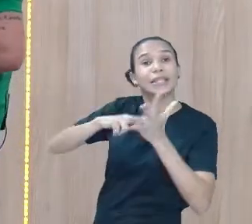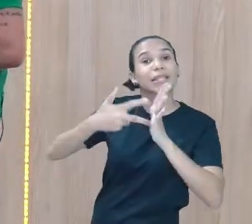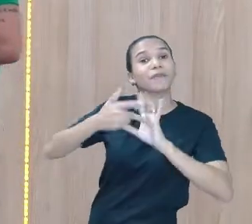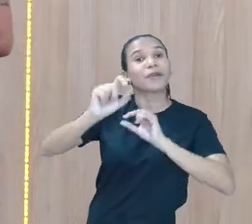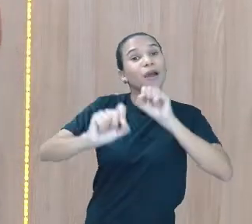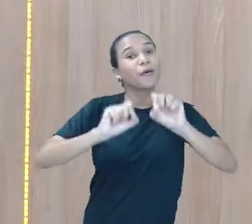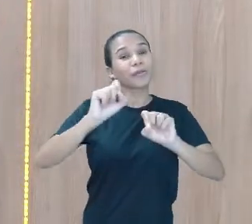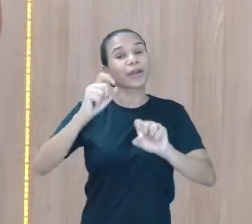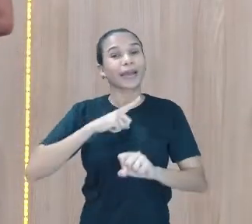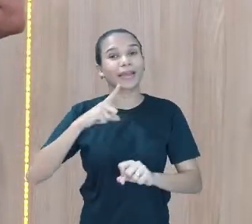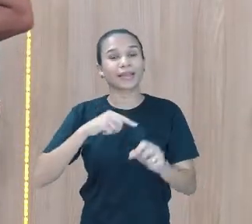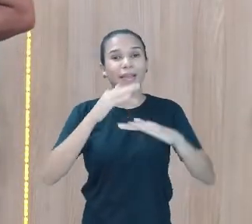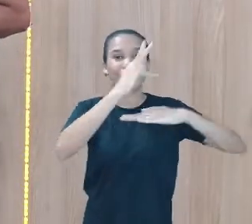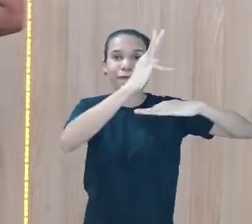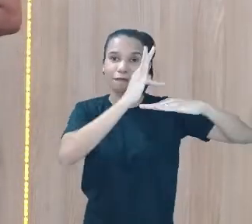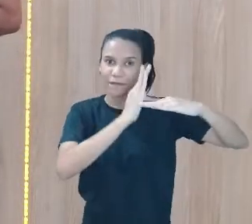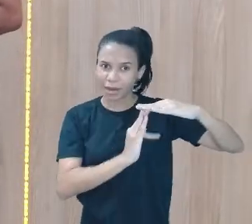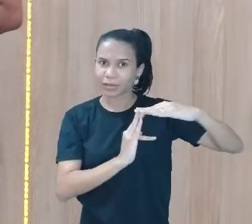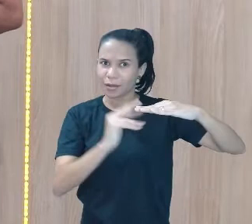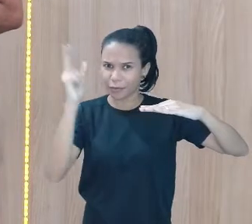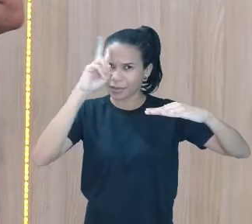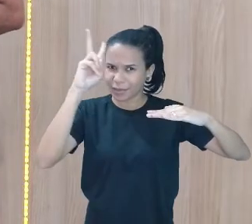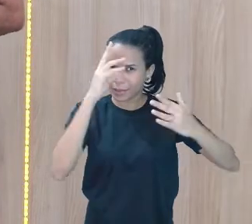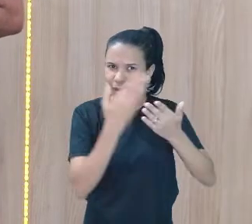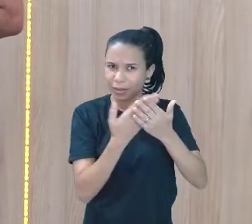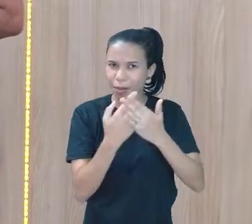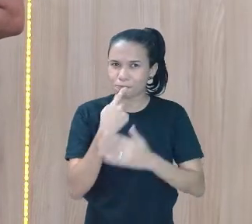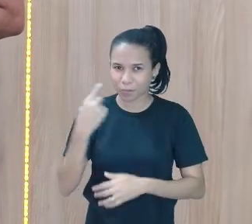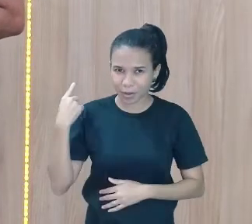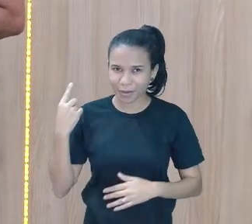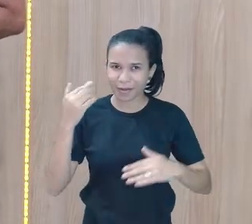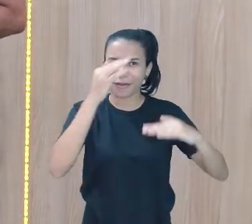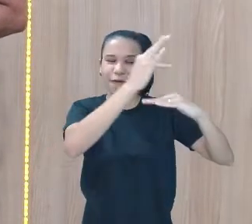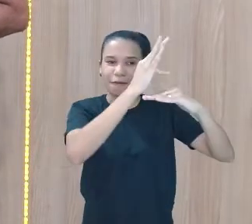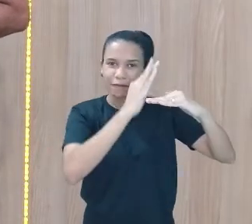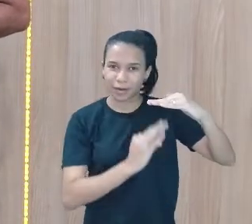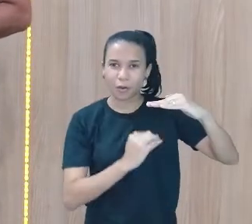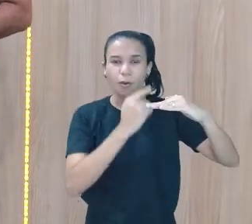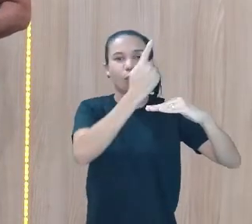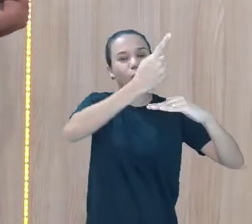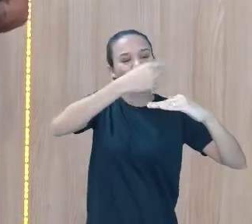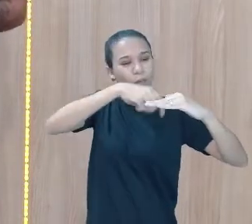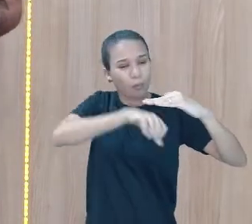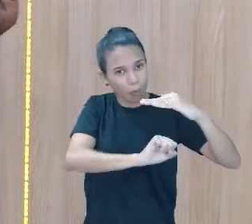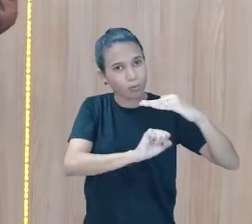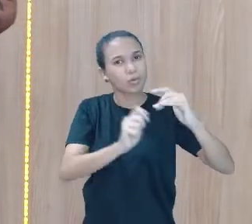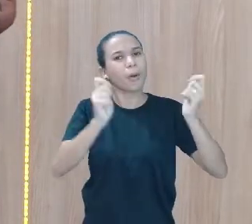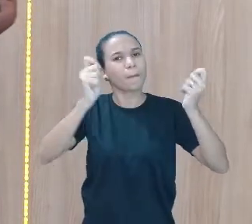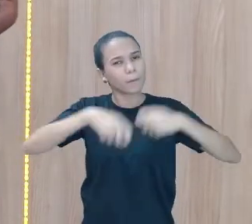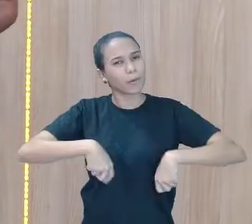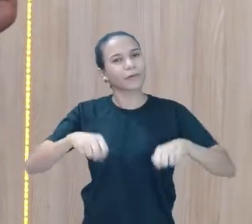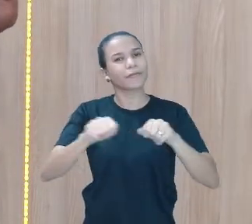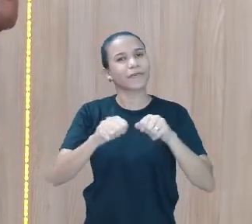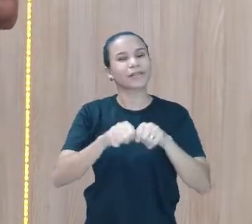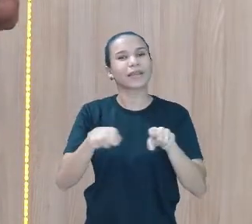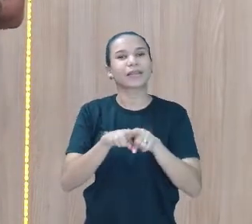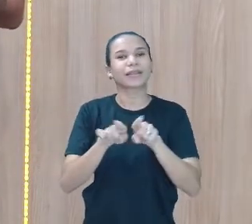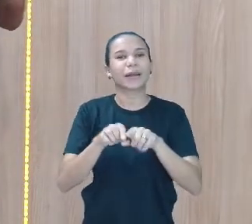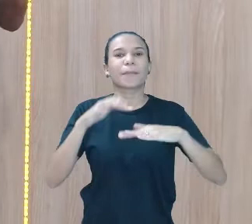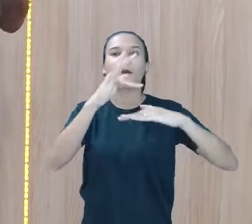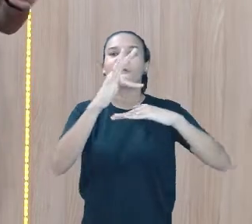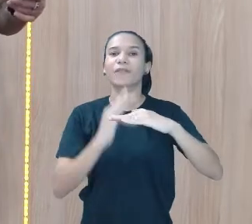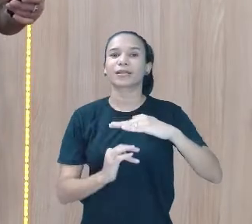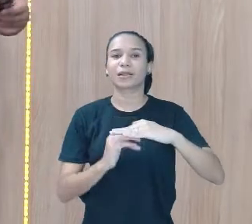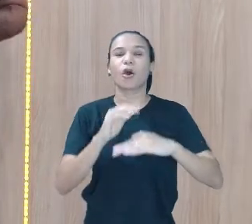seja, eu tenho uma fração, lembra das aulas anteriores, essa fração 1 sobre 8, a gente pode denominá-la de uma